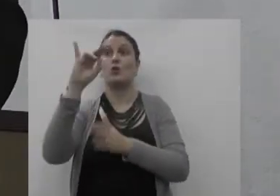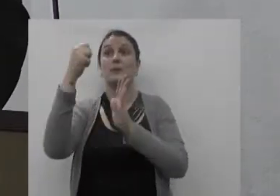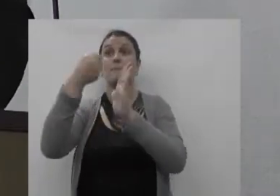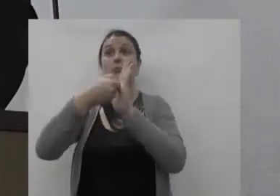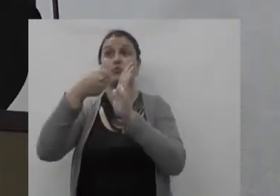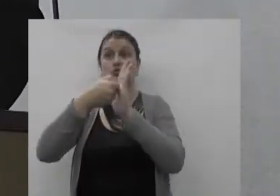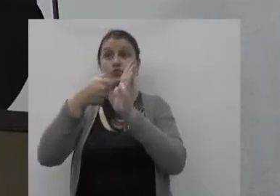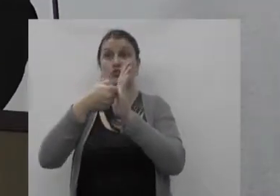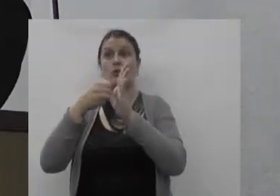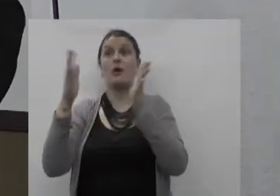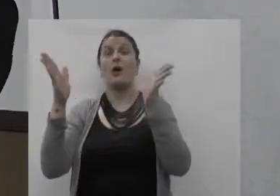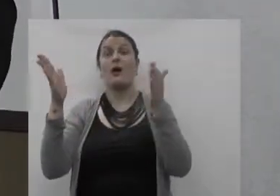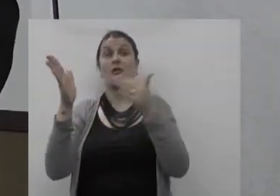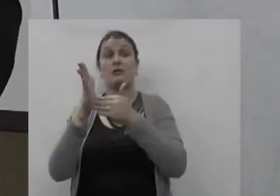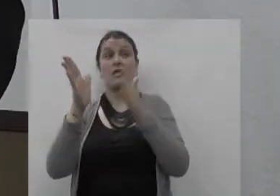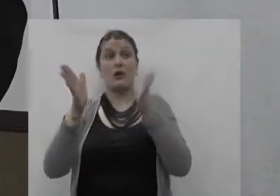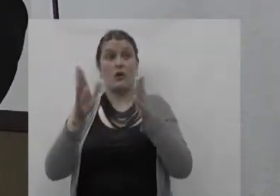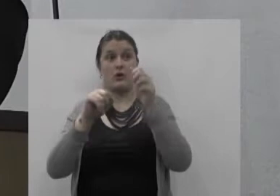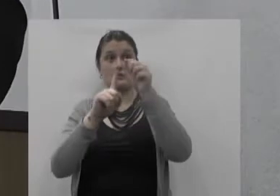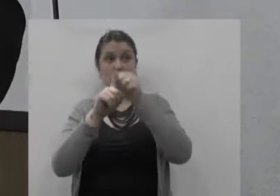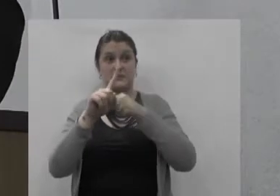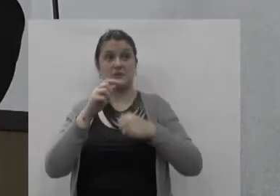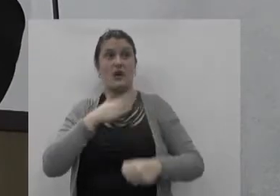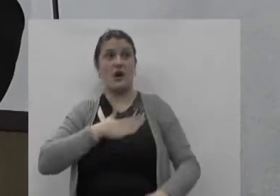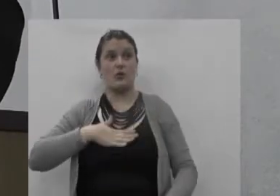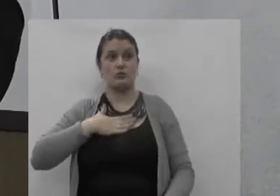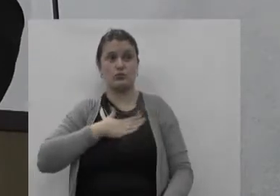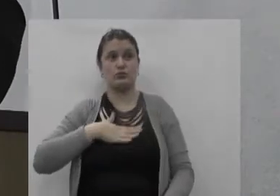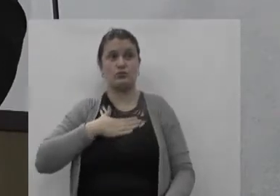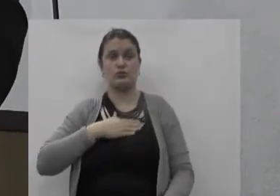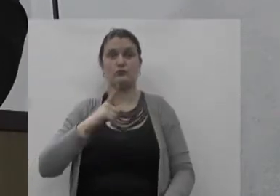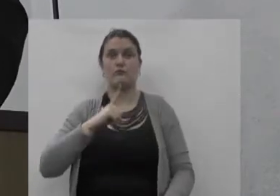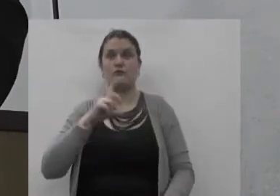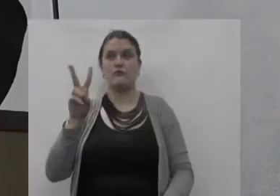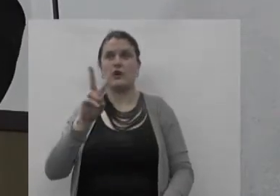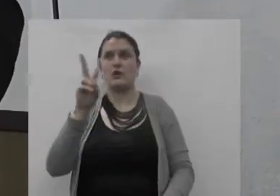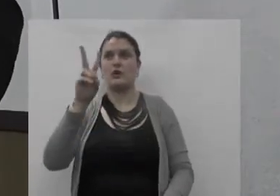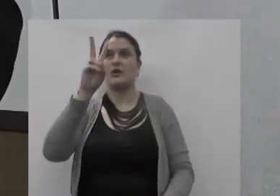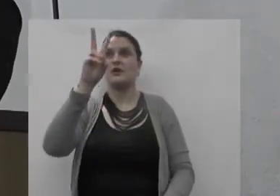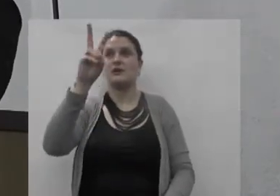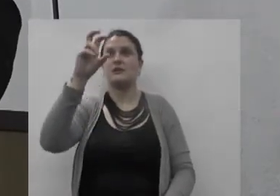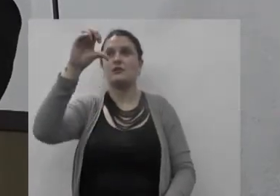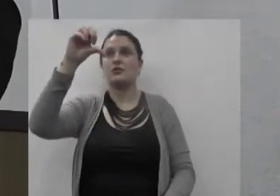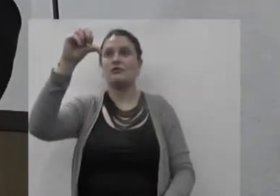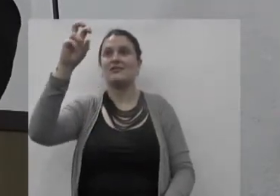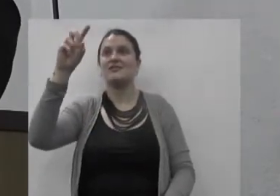2018, até agora, no mês de agosto, nós, então, recebemos R$